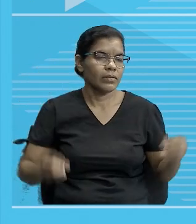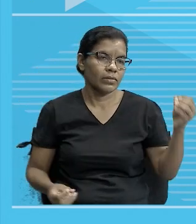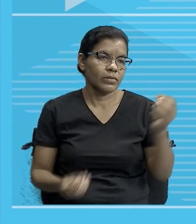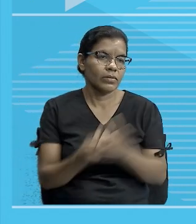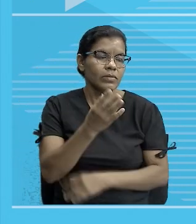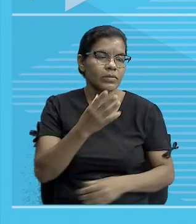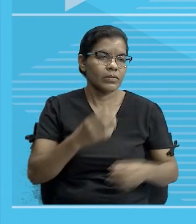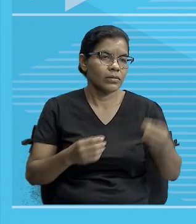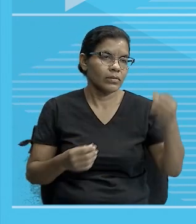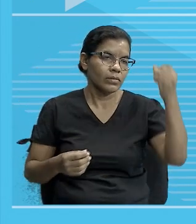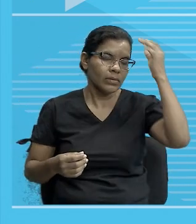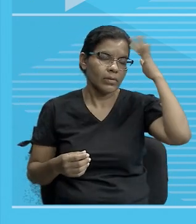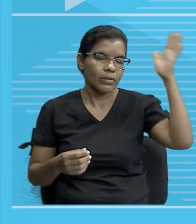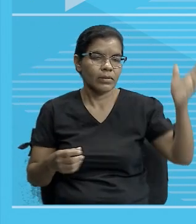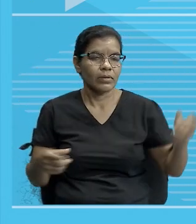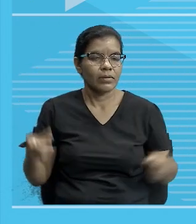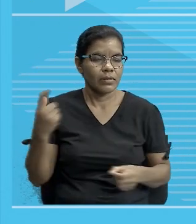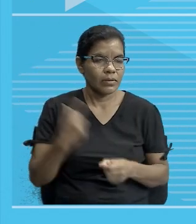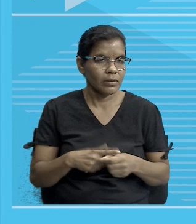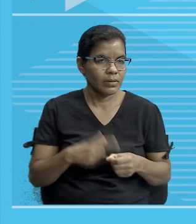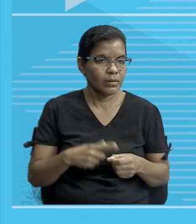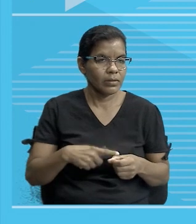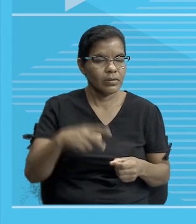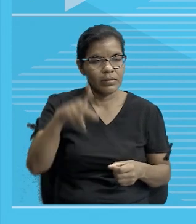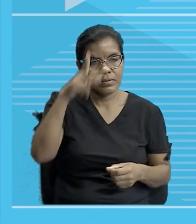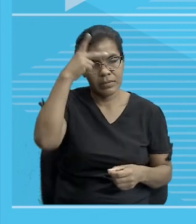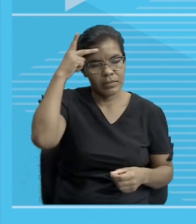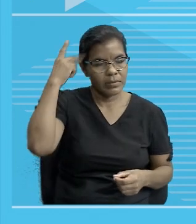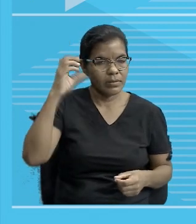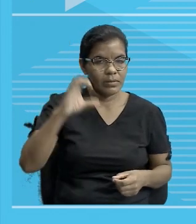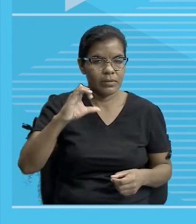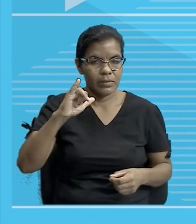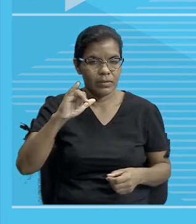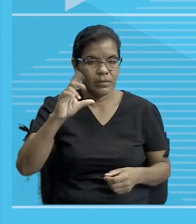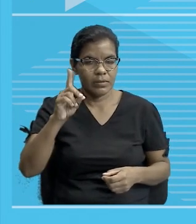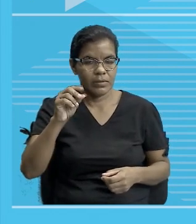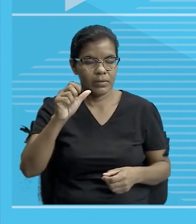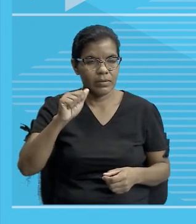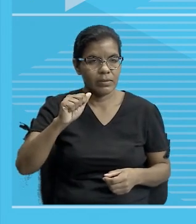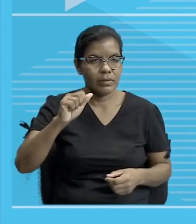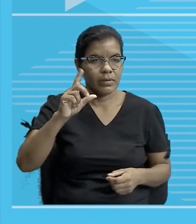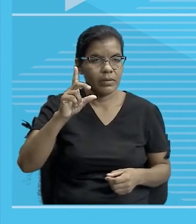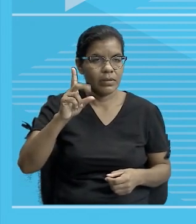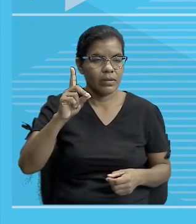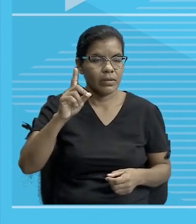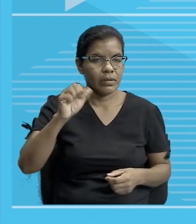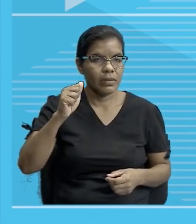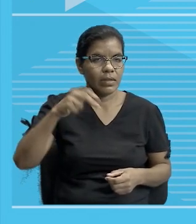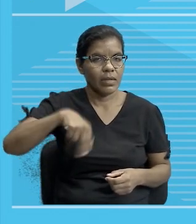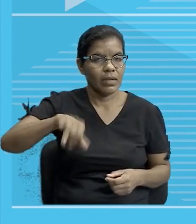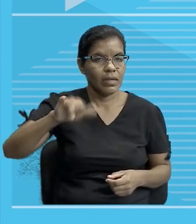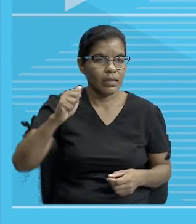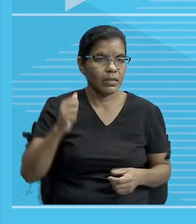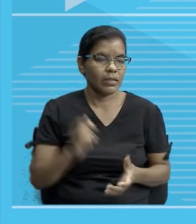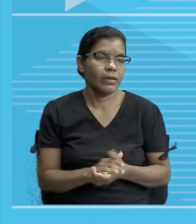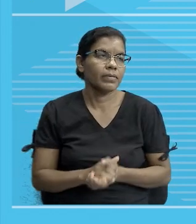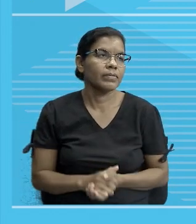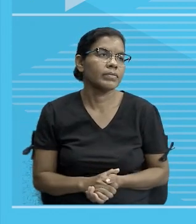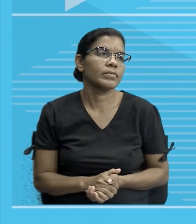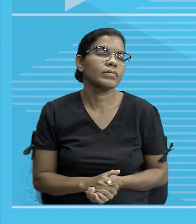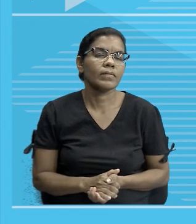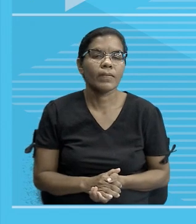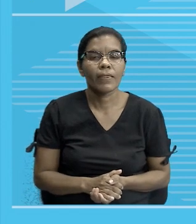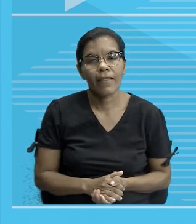de cidadania, de novo, surgiu a ideia de